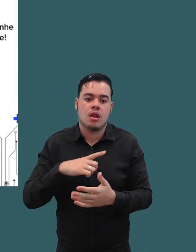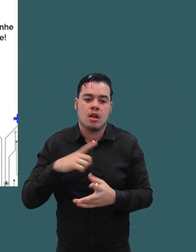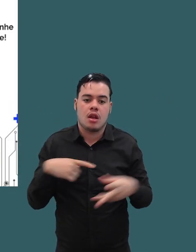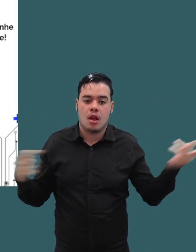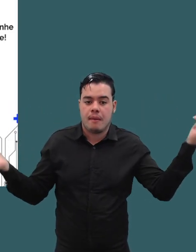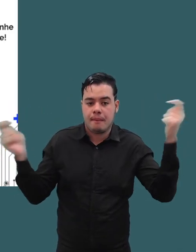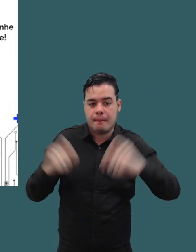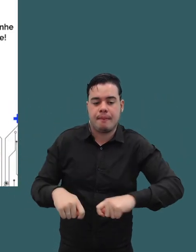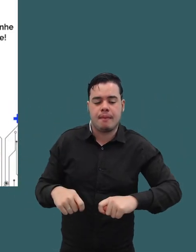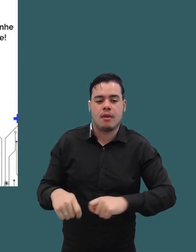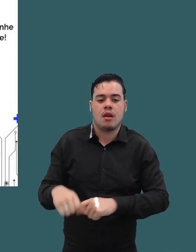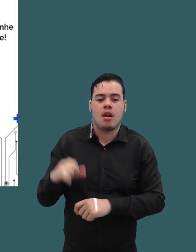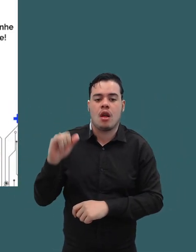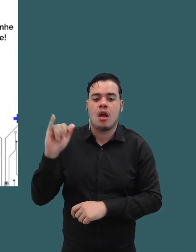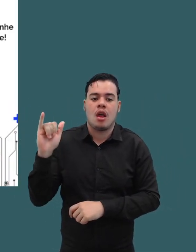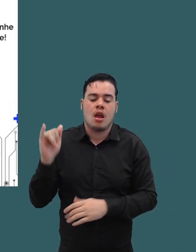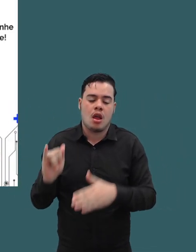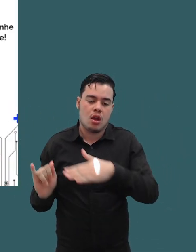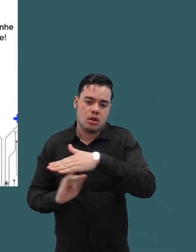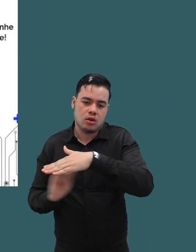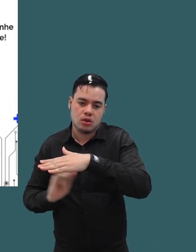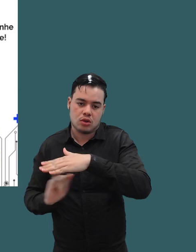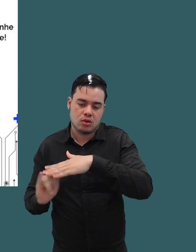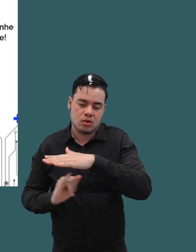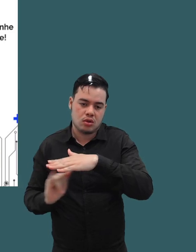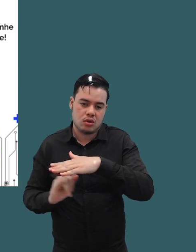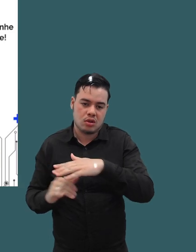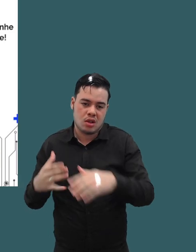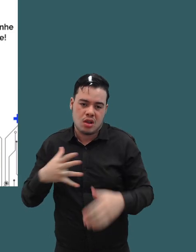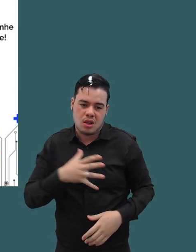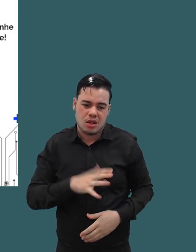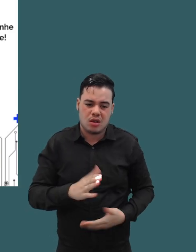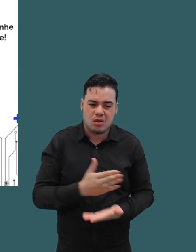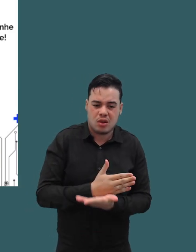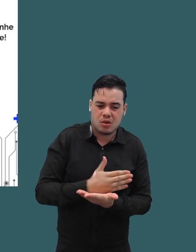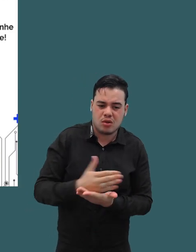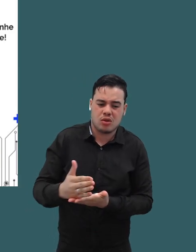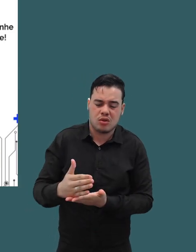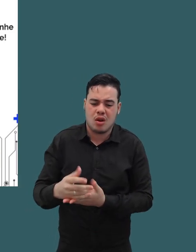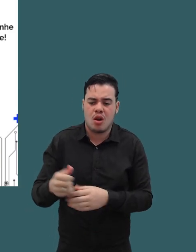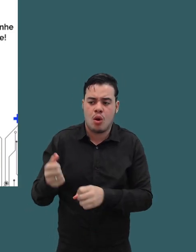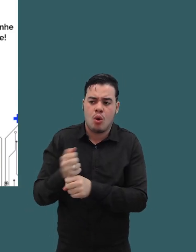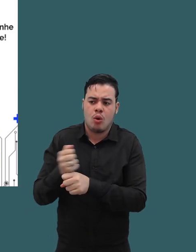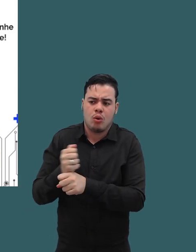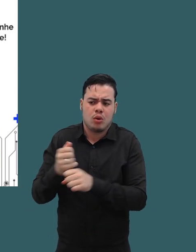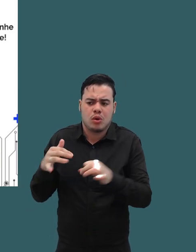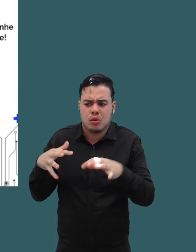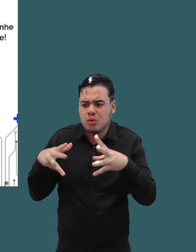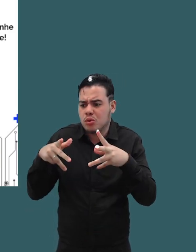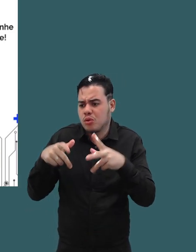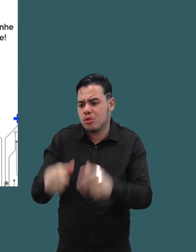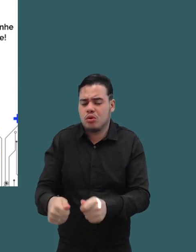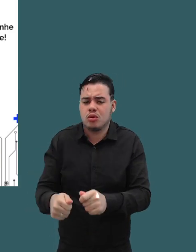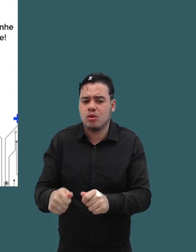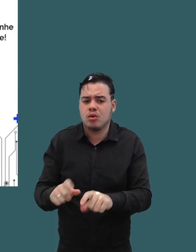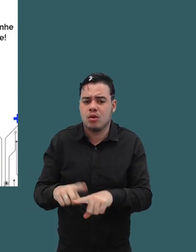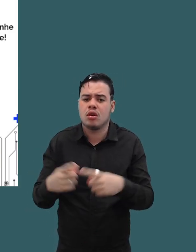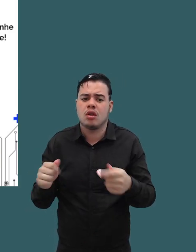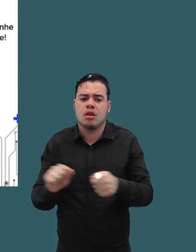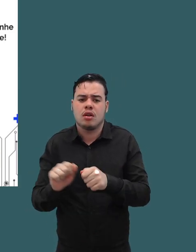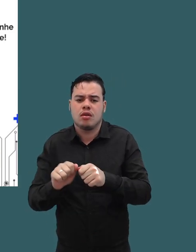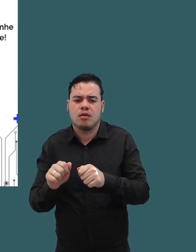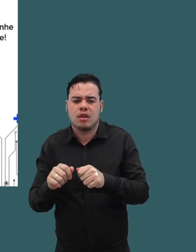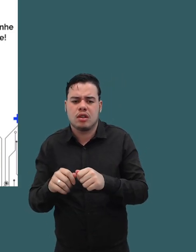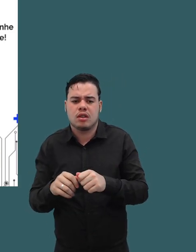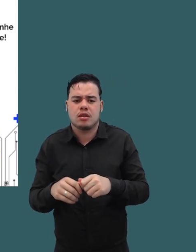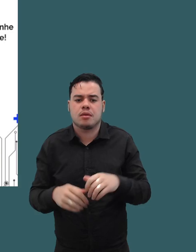possibilidade de instituições que não querem ficar o ano inteiro construindo um plano de trabalho em parceria com a escola, mas que fazem